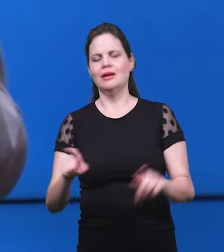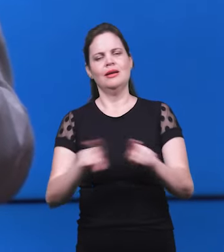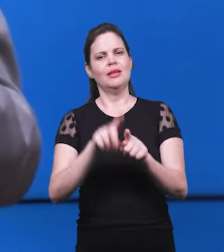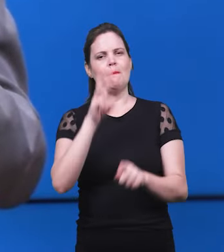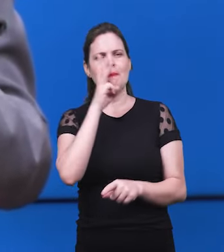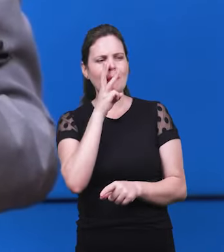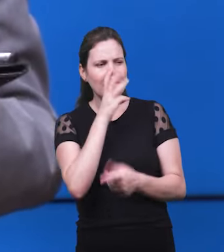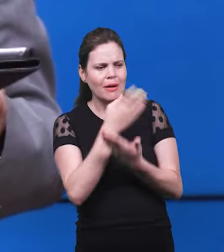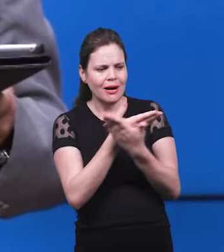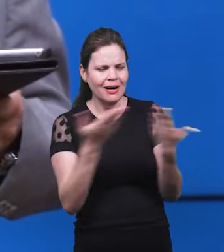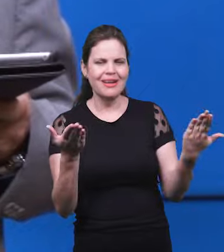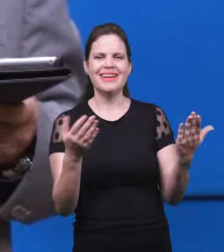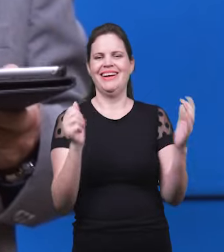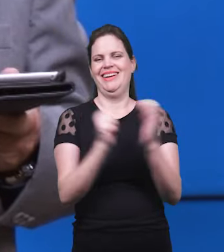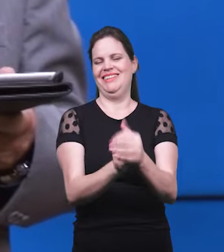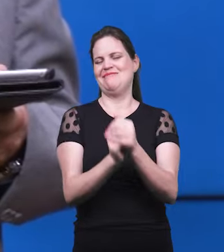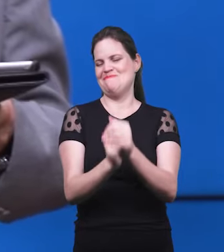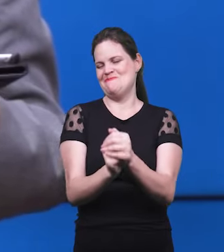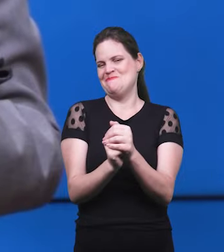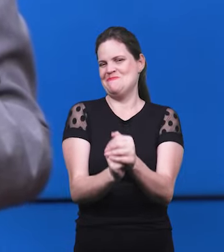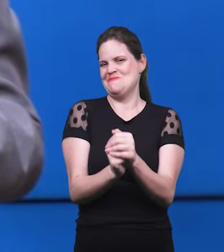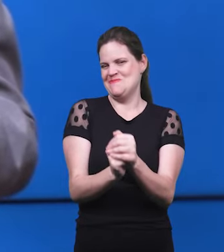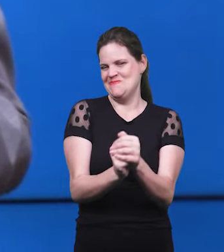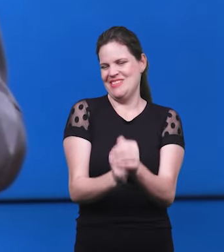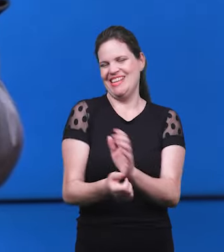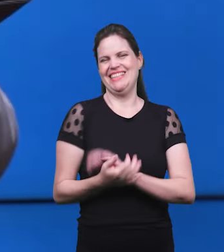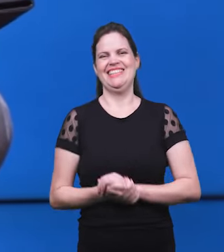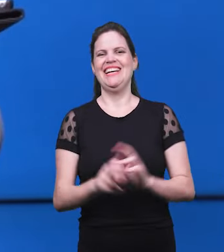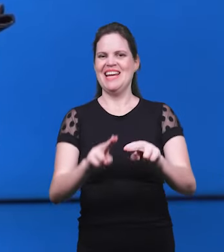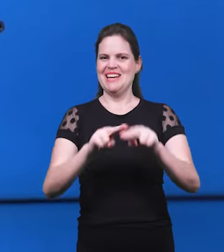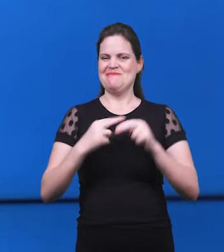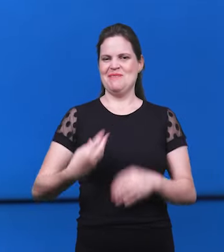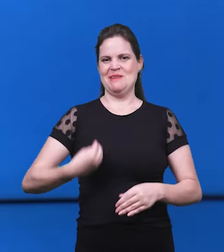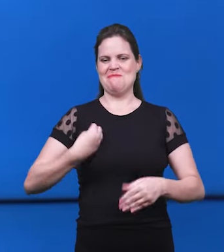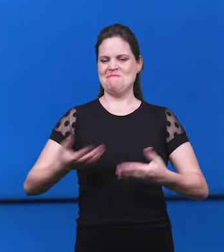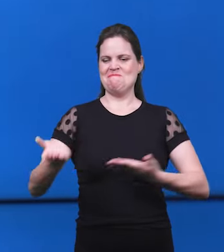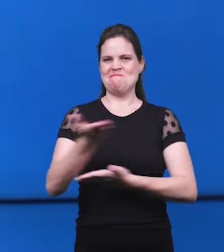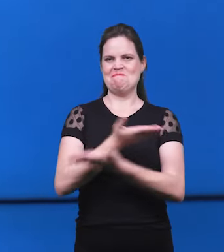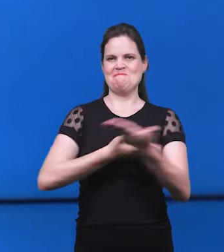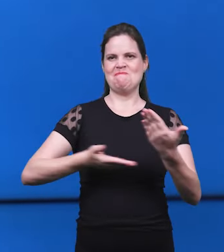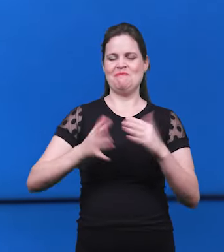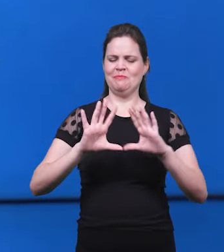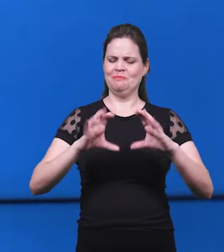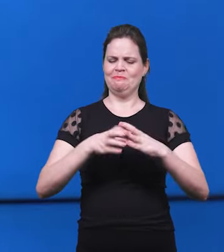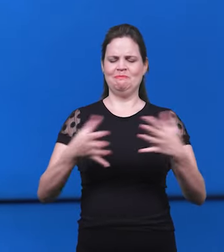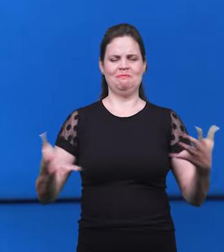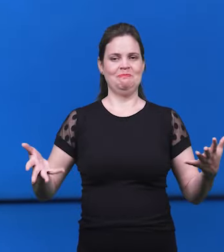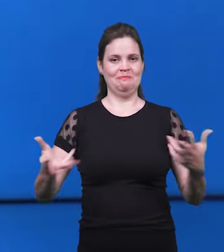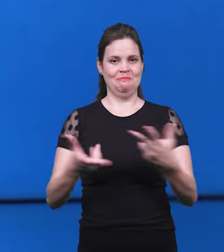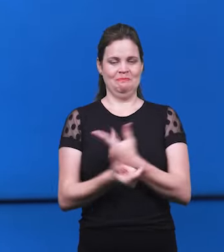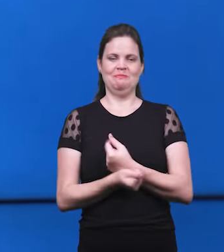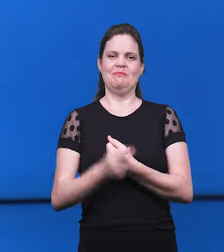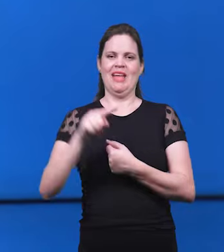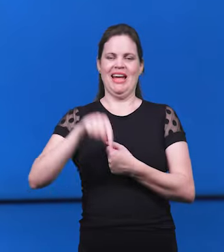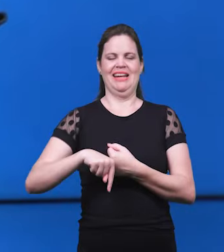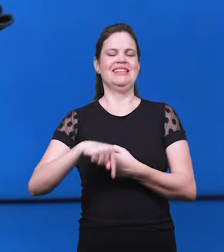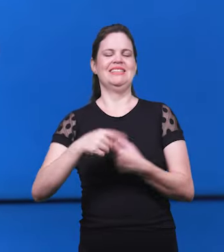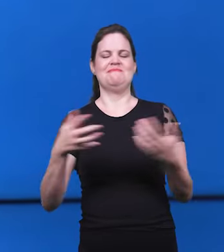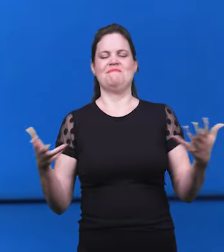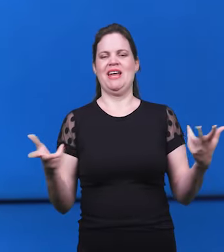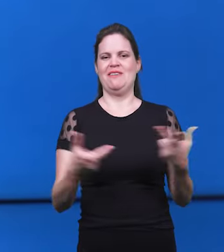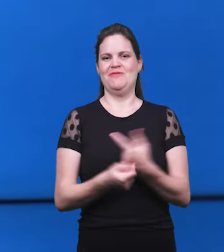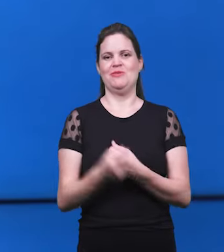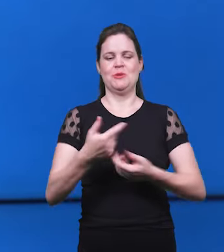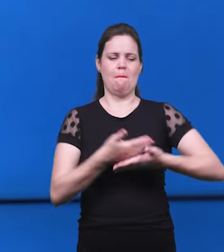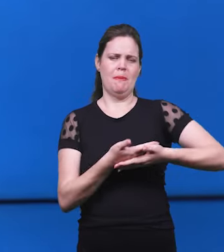paz do Senhor para a mamãe. E amém, hein? Glória a Deus pela participação dessa classe maravilhosa que nós temos, dos nossos bebês da